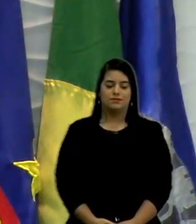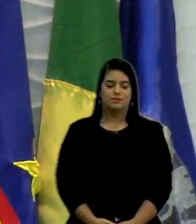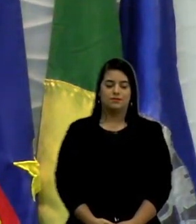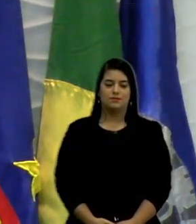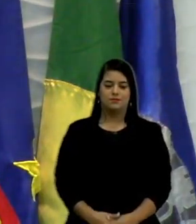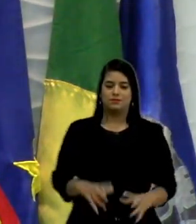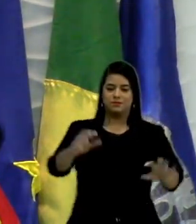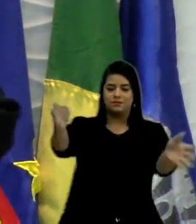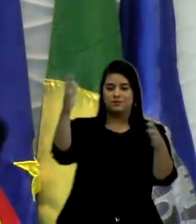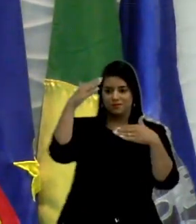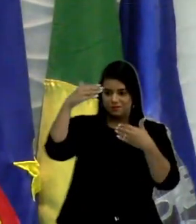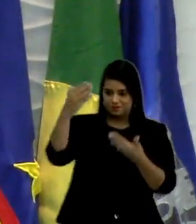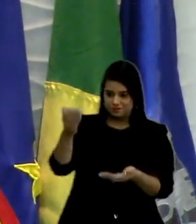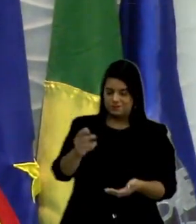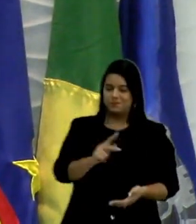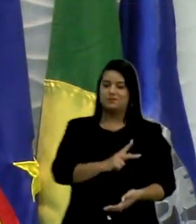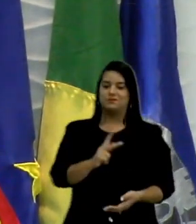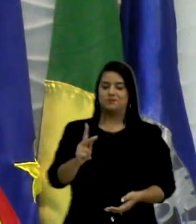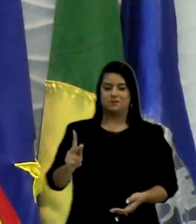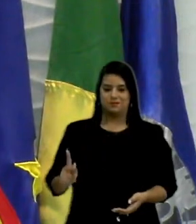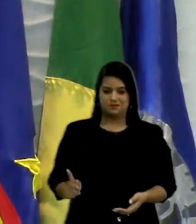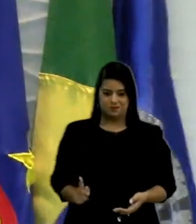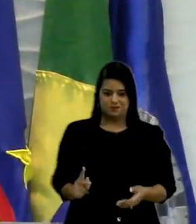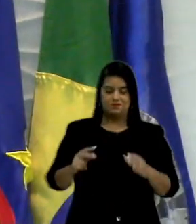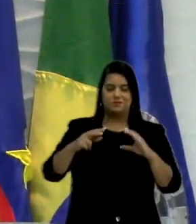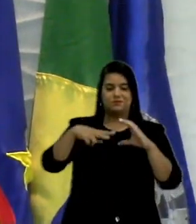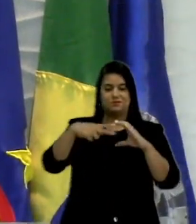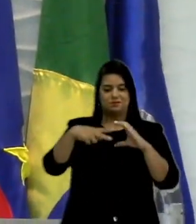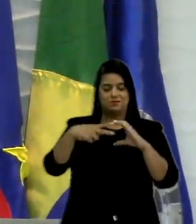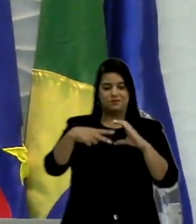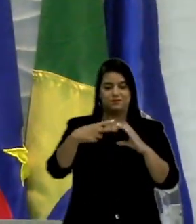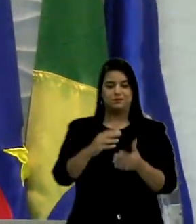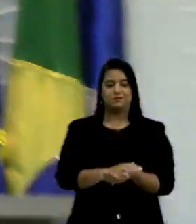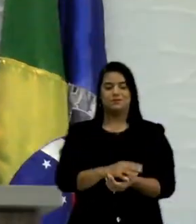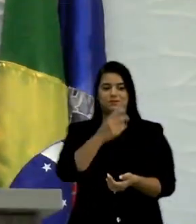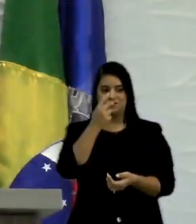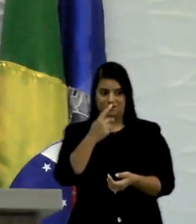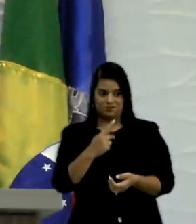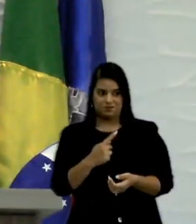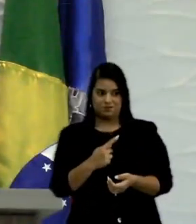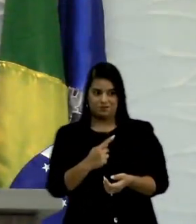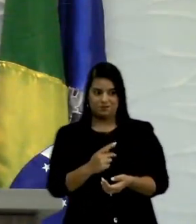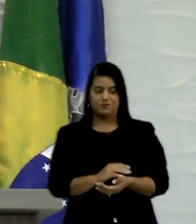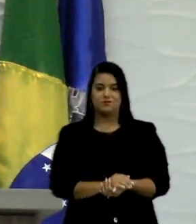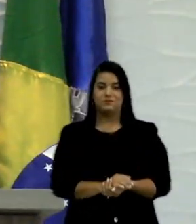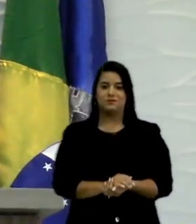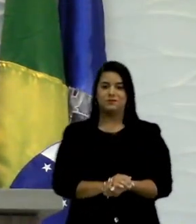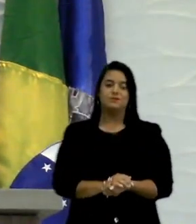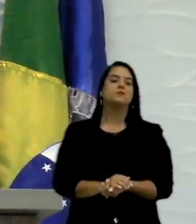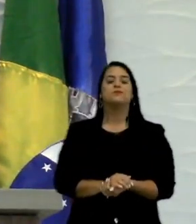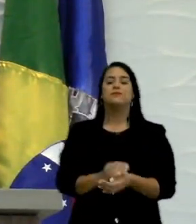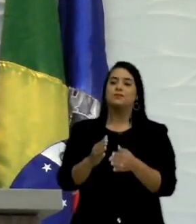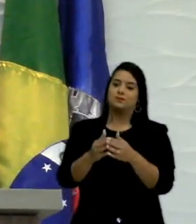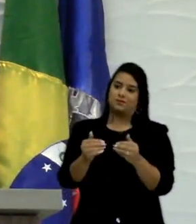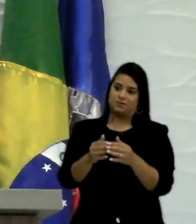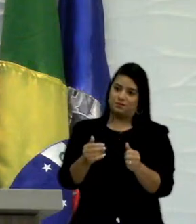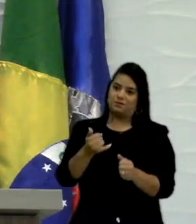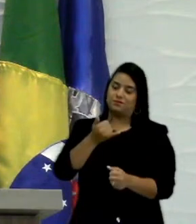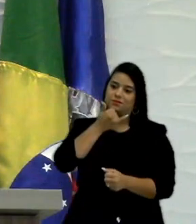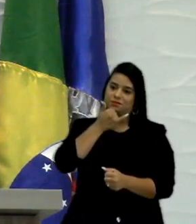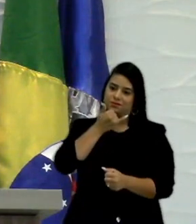Vossa Excelência Presidente da Câmara, eu vim aqui pedir desculpa à